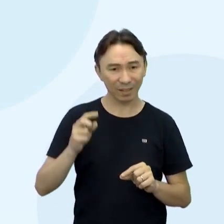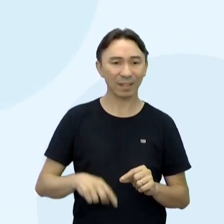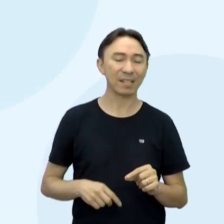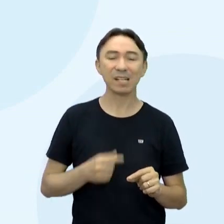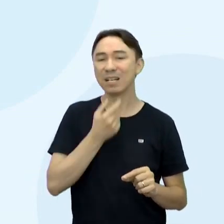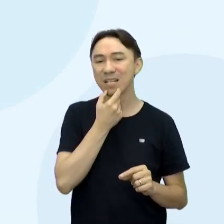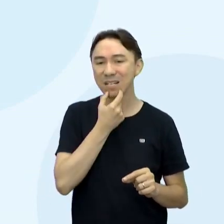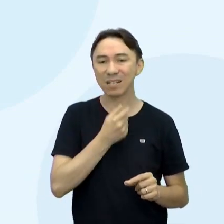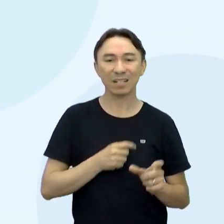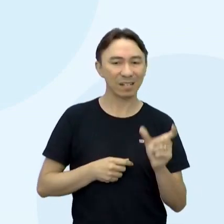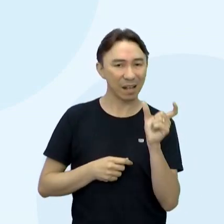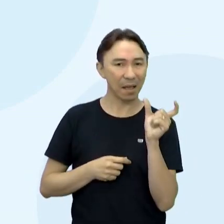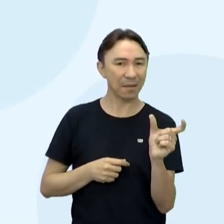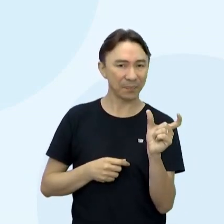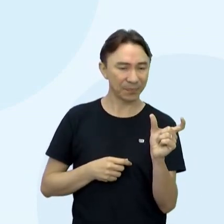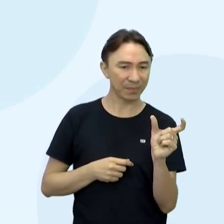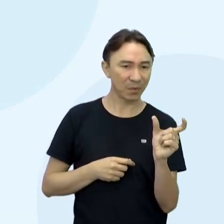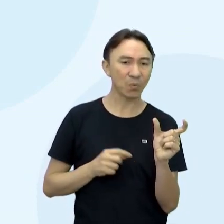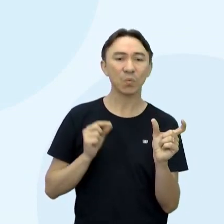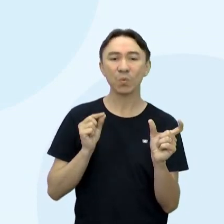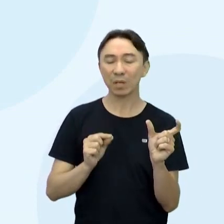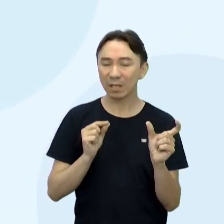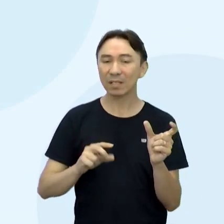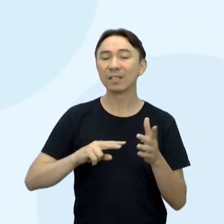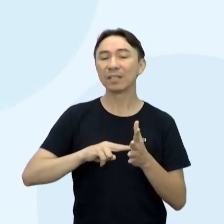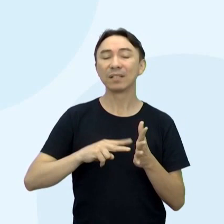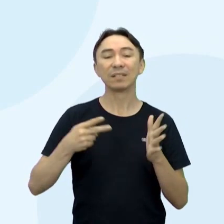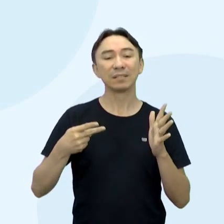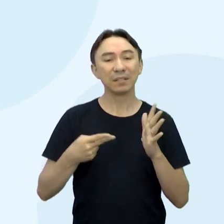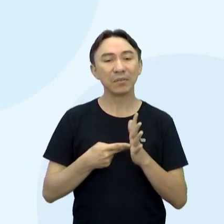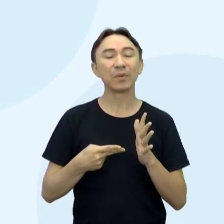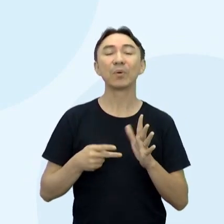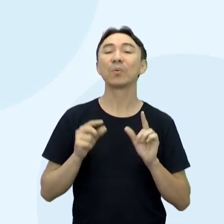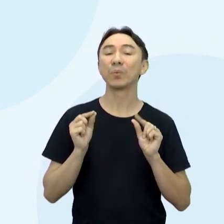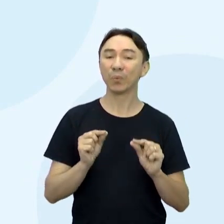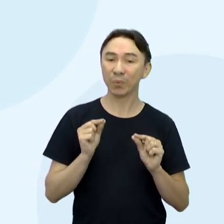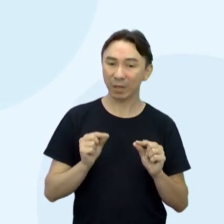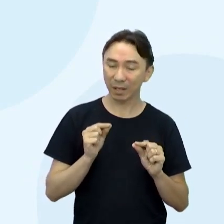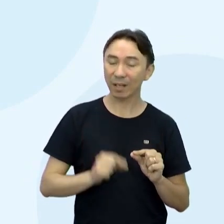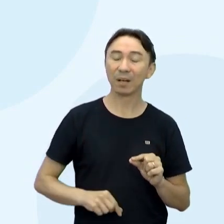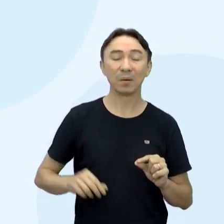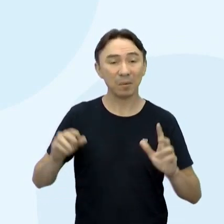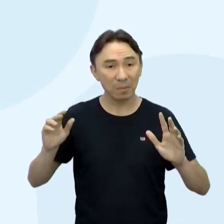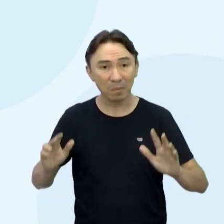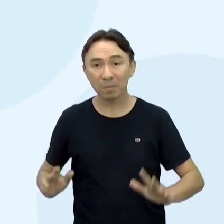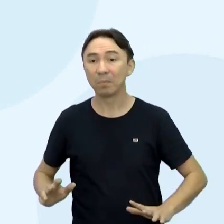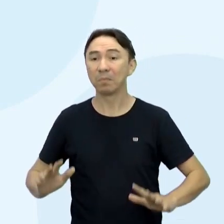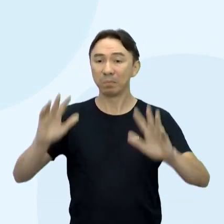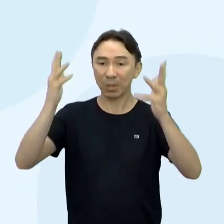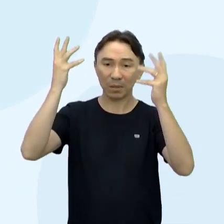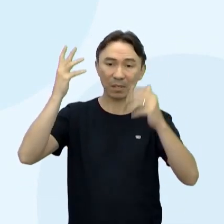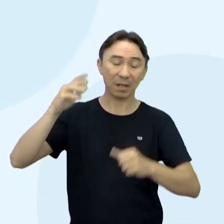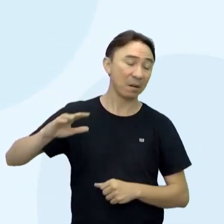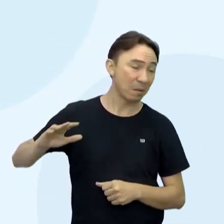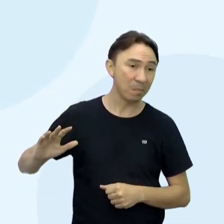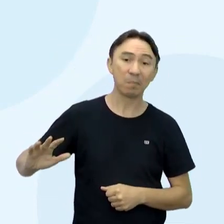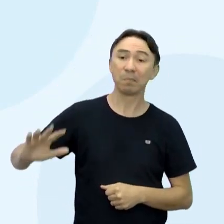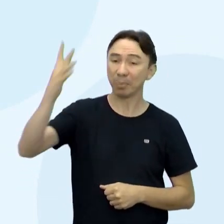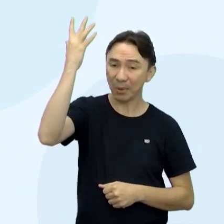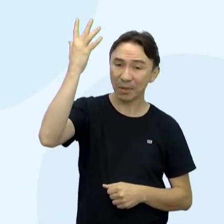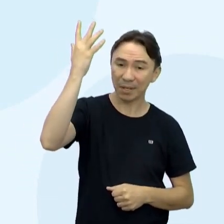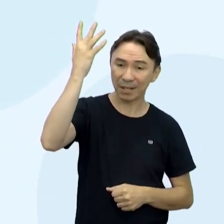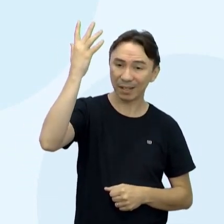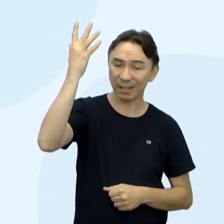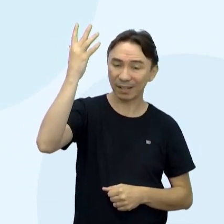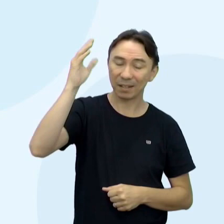língua inglesa, né? O significado de happening é acontecimento. Tá? O